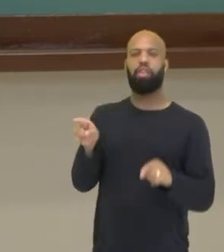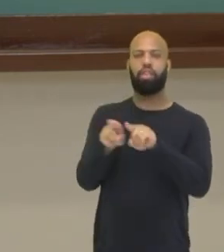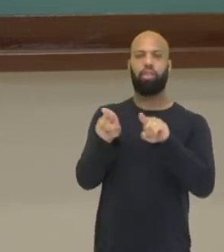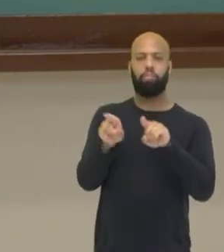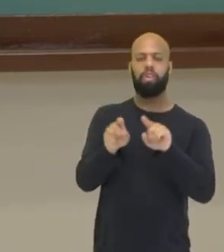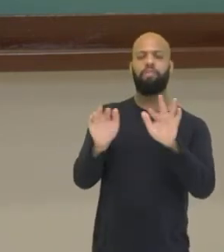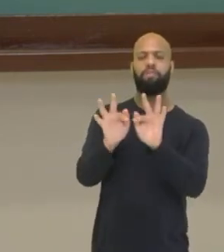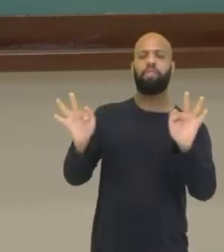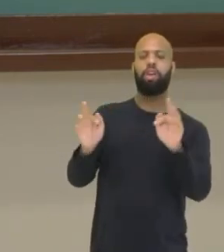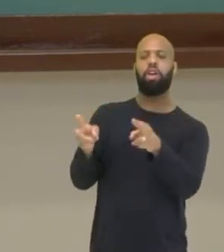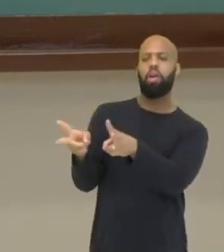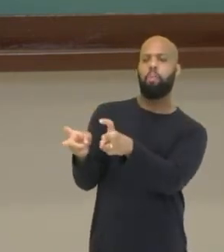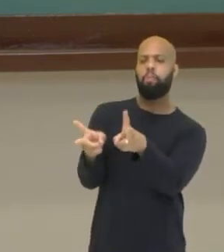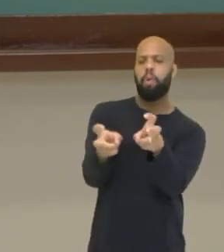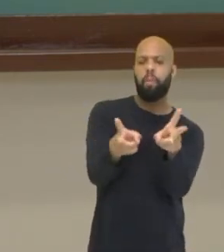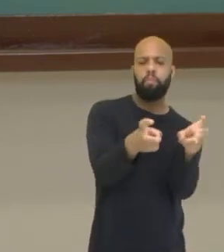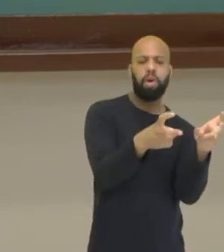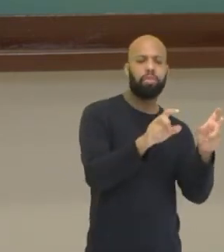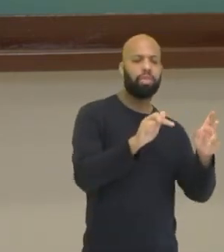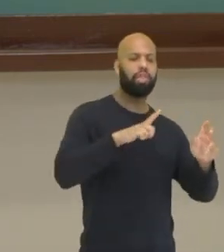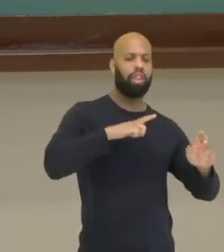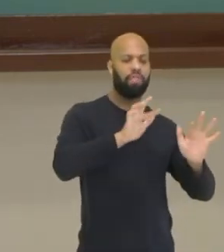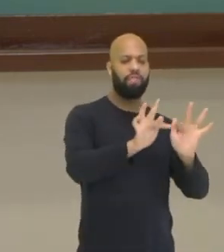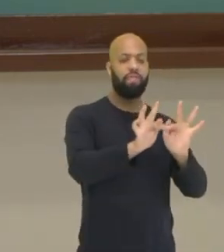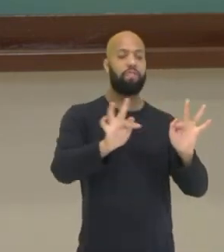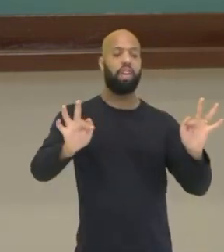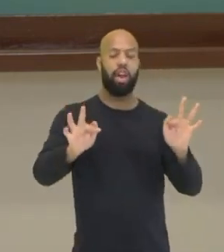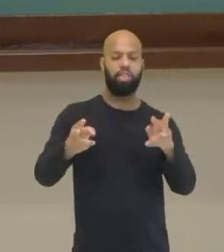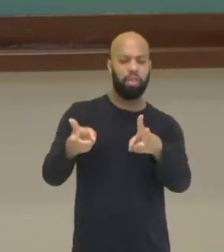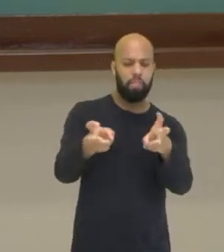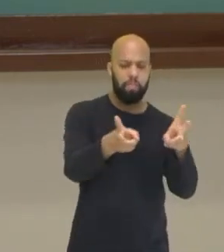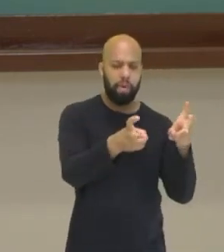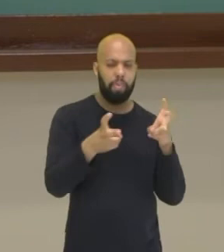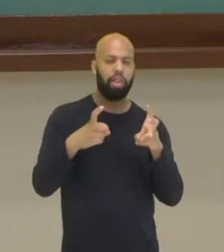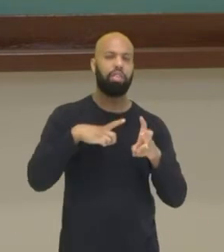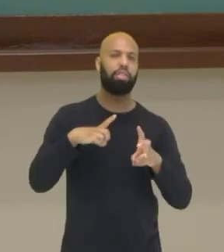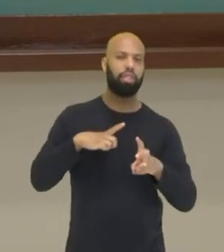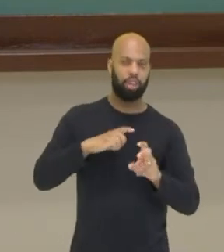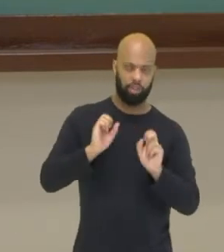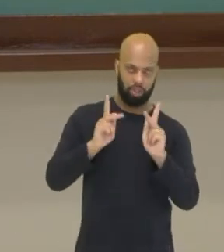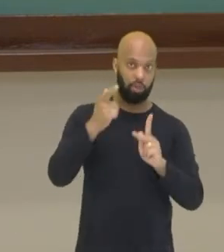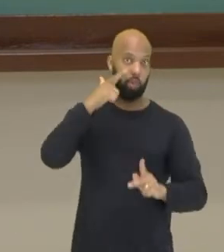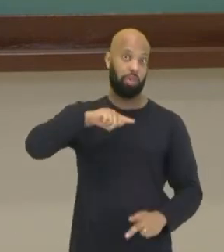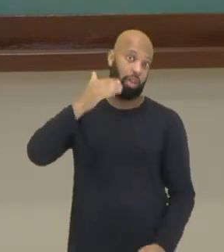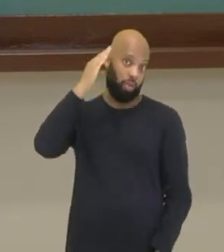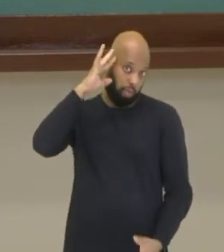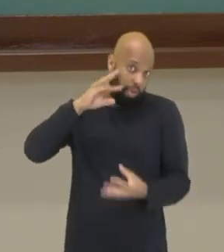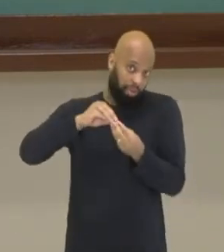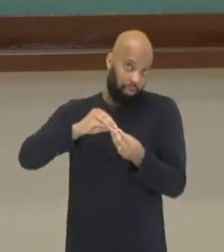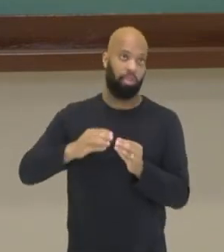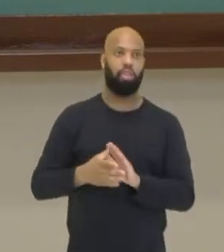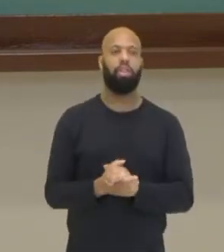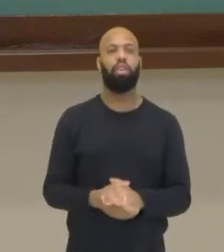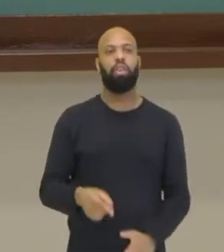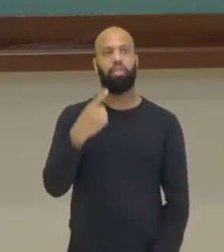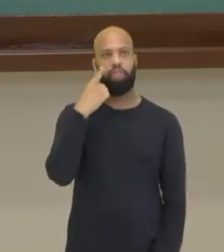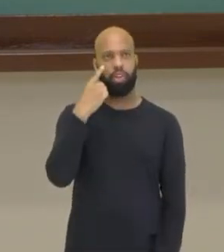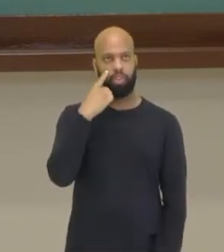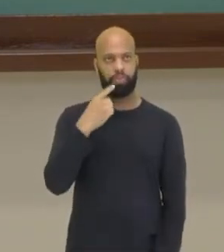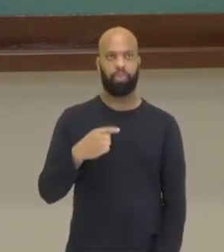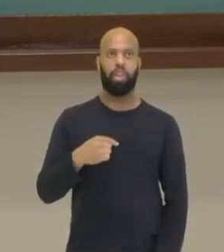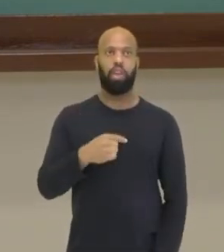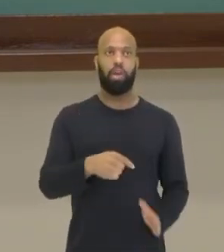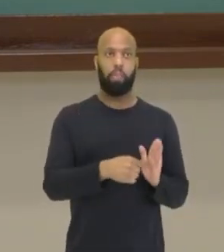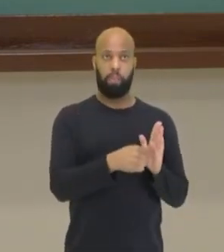expressão. Observe o que, que pode ser, né? Olhando as palavrinhas em volta dela, beleza? Vamos ver então? Olha lá.